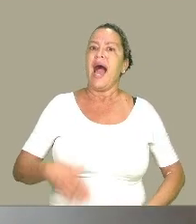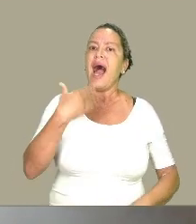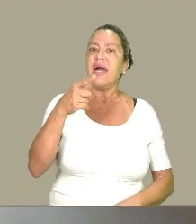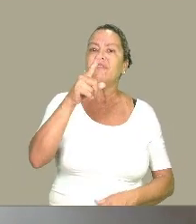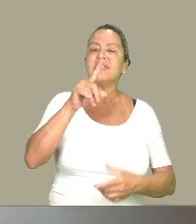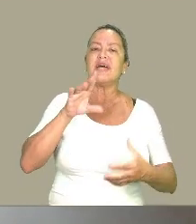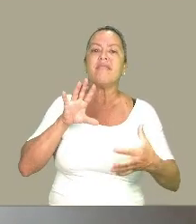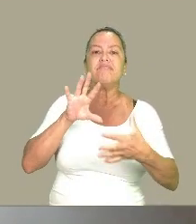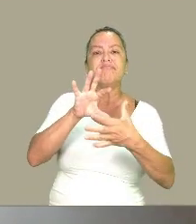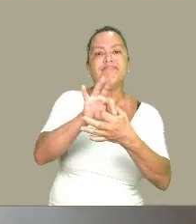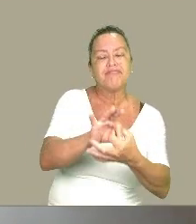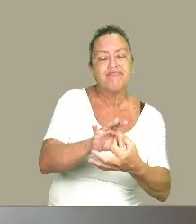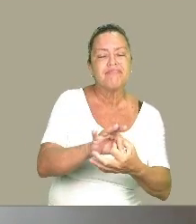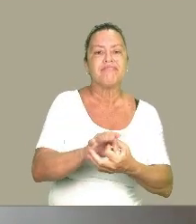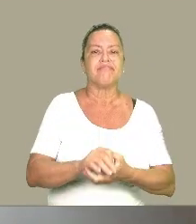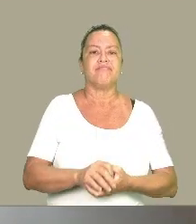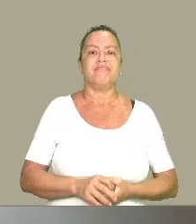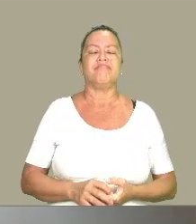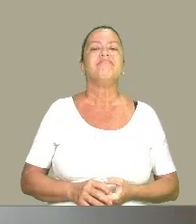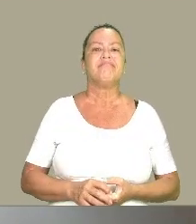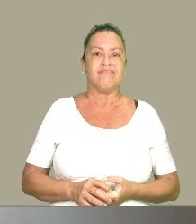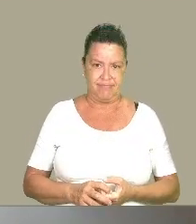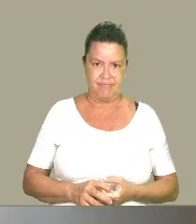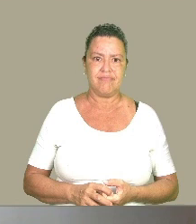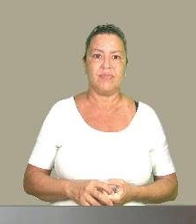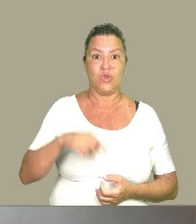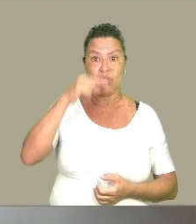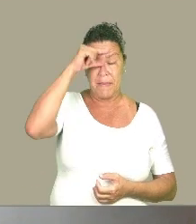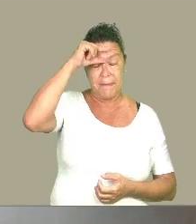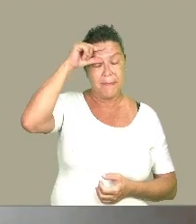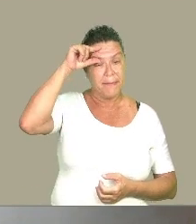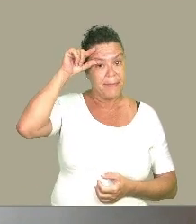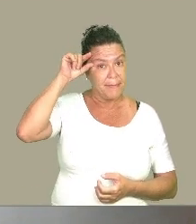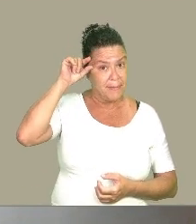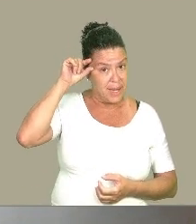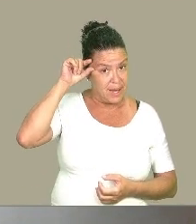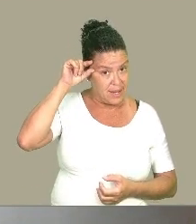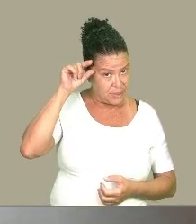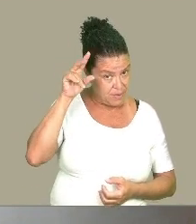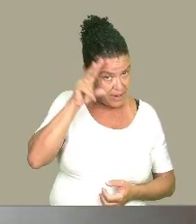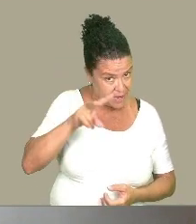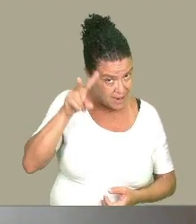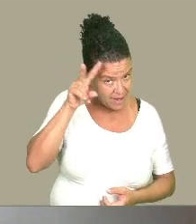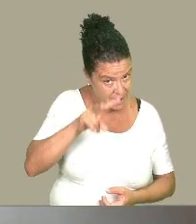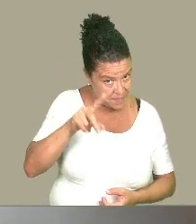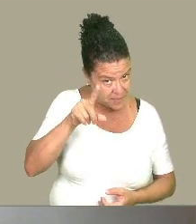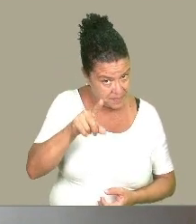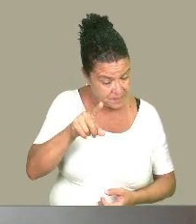conectar com a mensagem de Emmanuel lá no início da palestra.